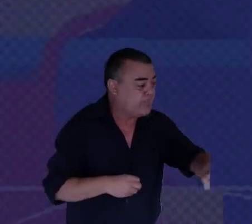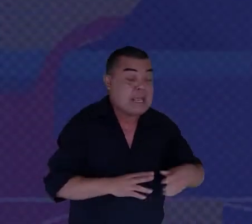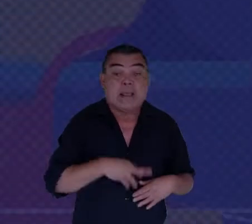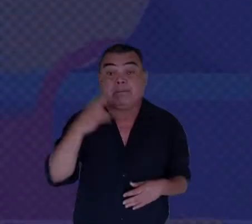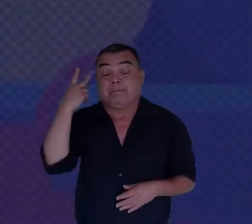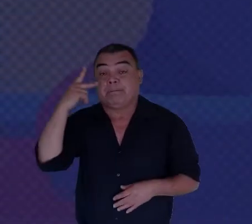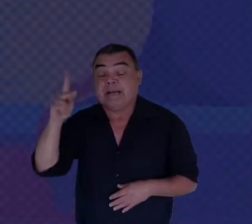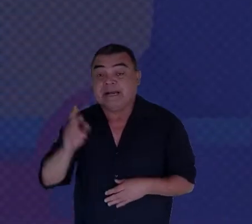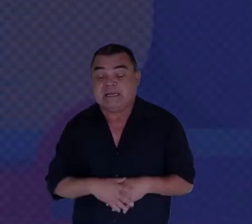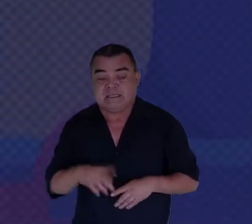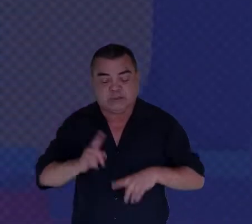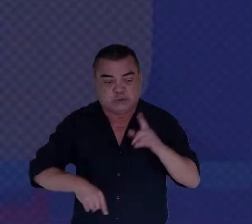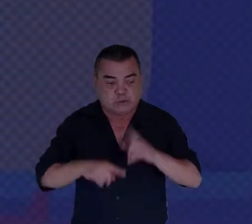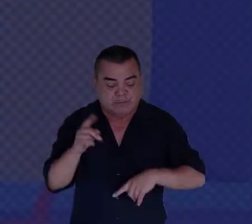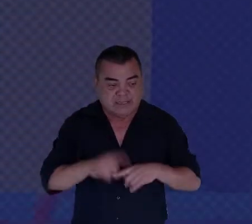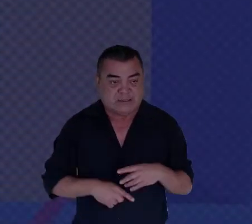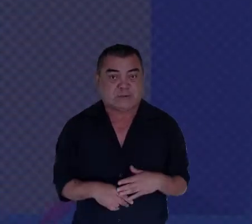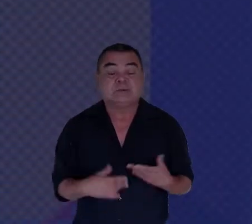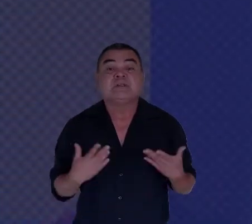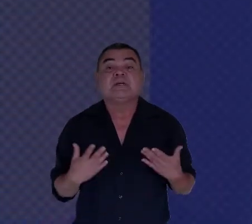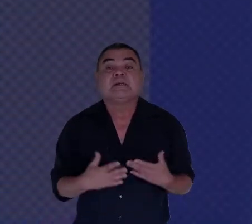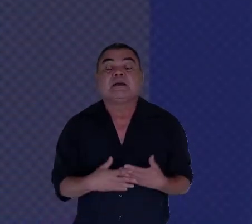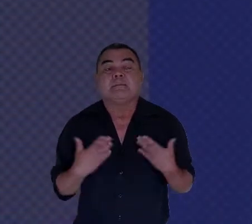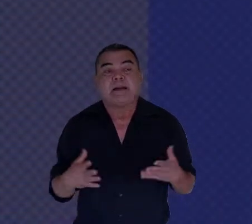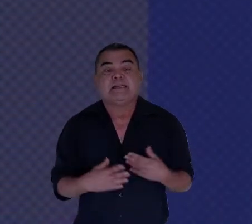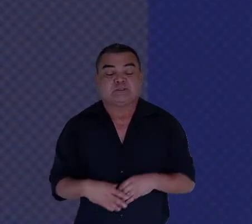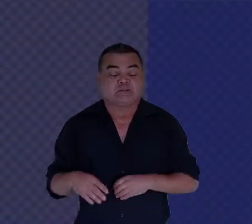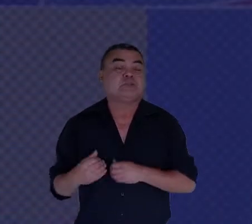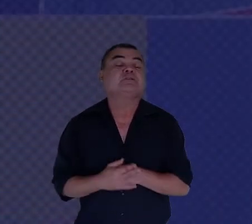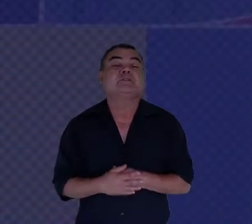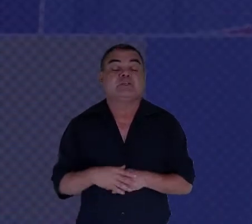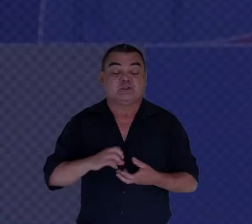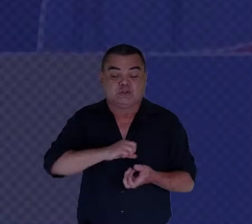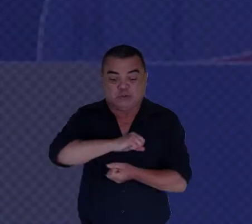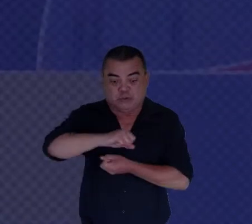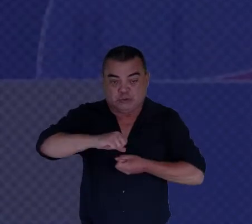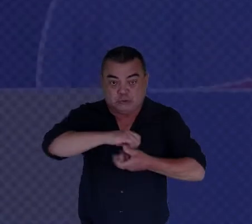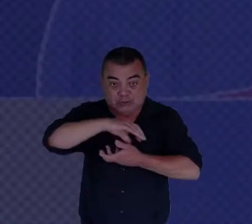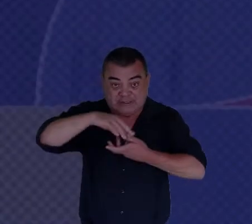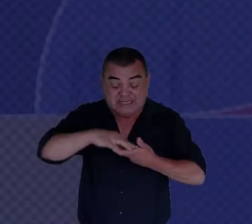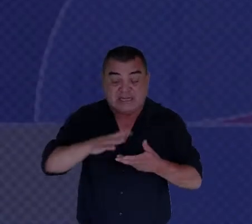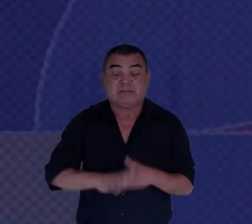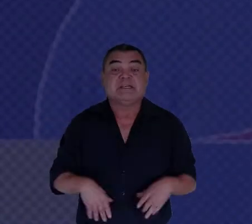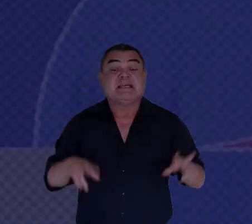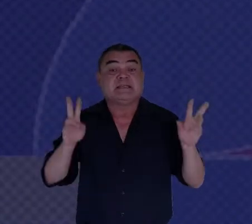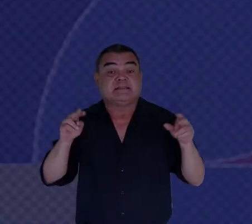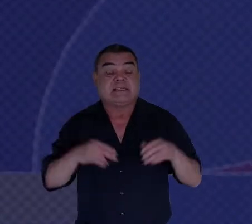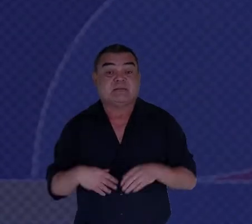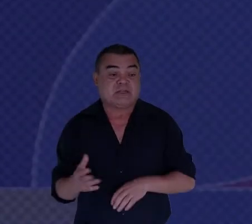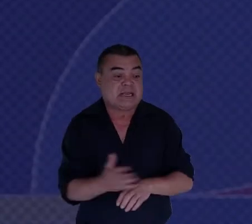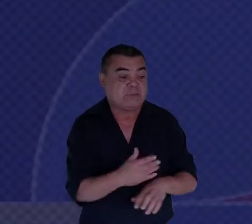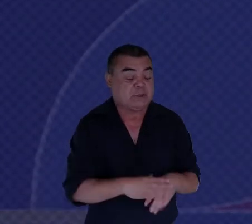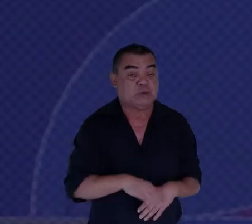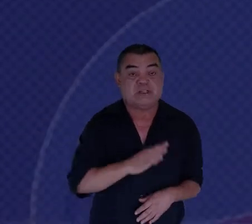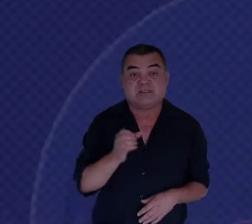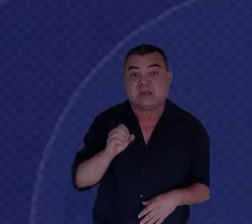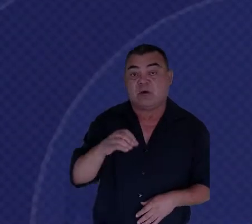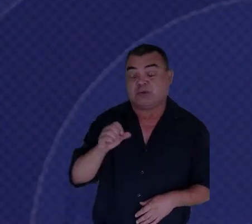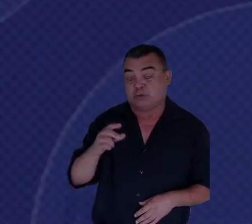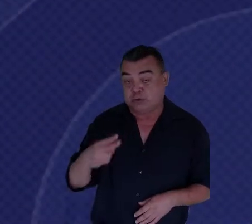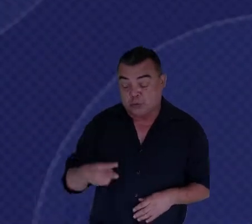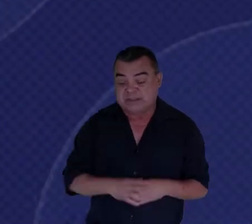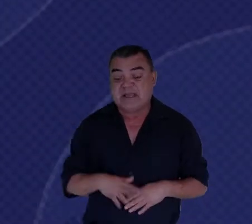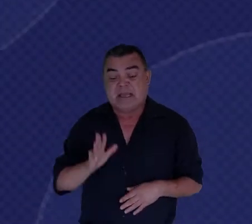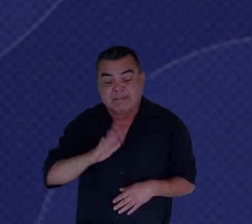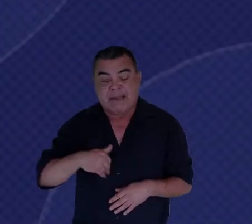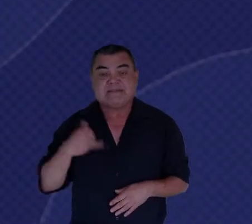para de instrumentos para atividades mais sustentáveis a posição do Brasil em termos de capacidade de captura de carbono é uma